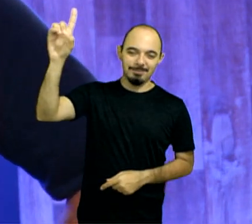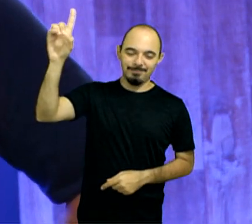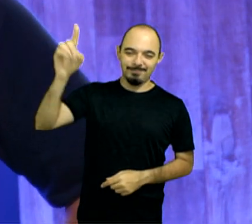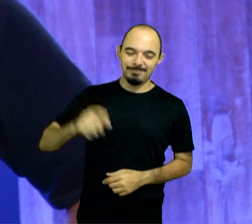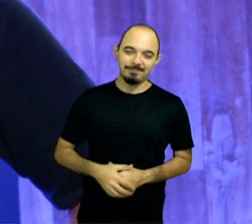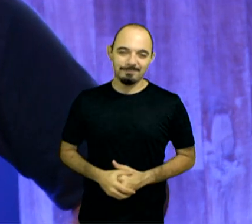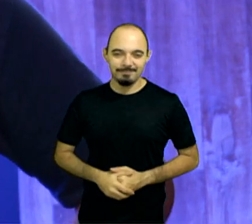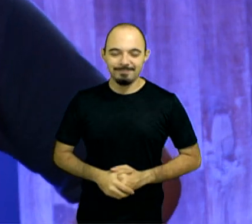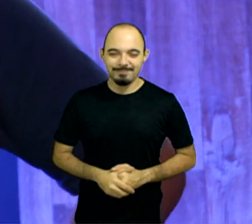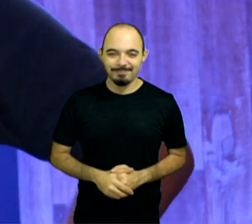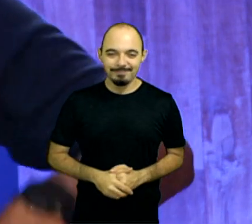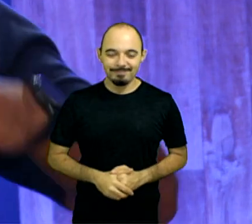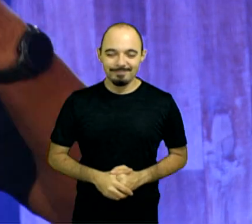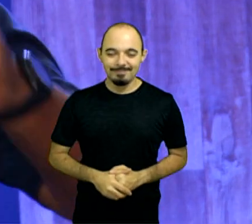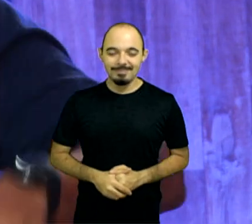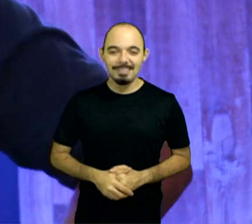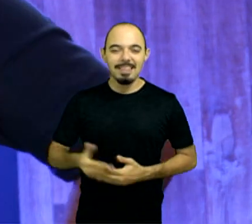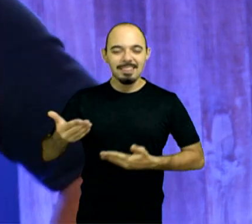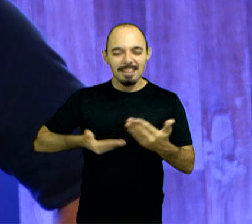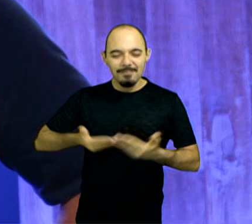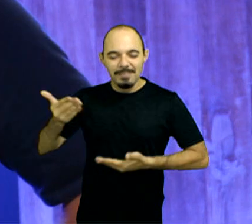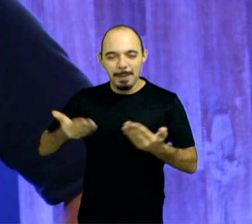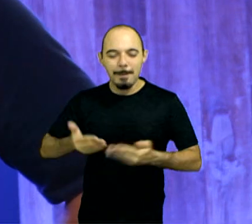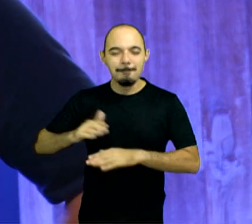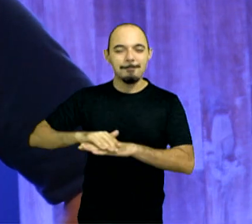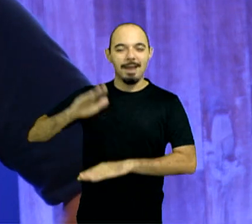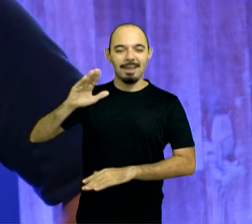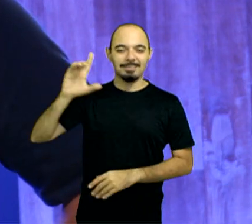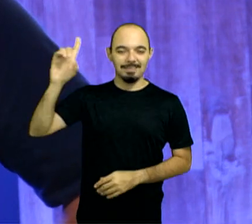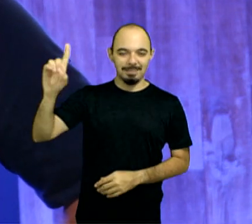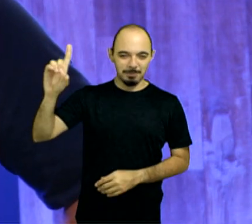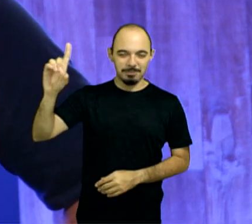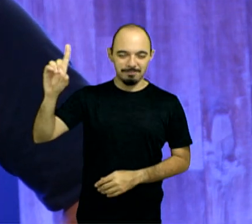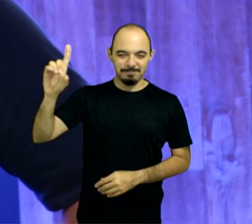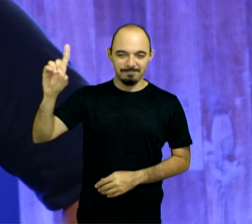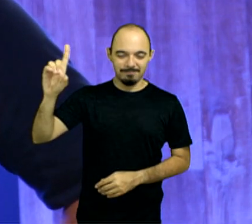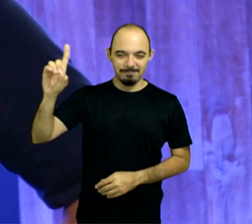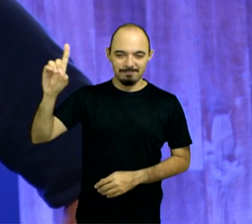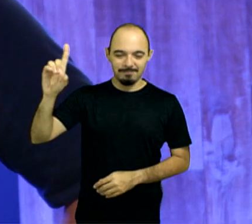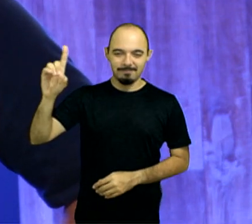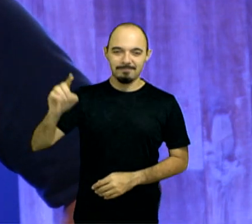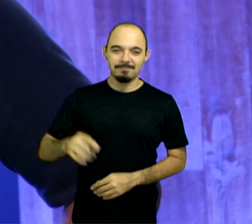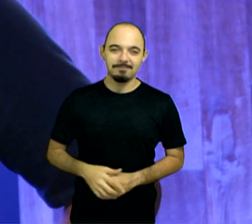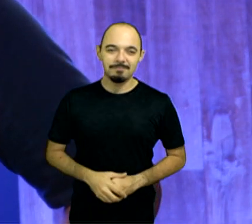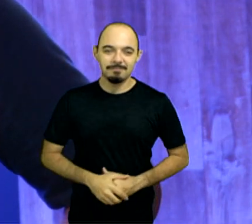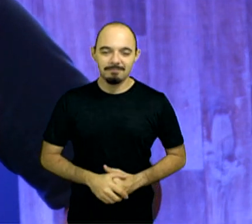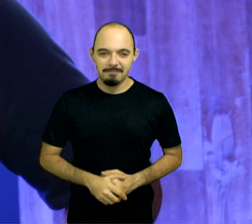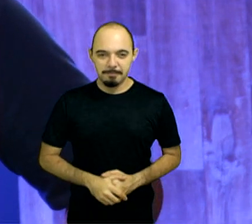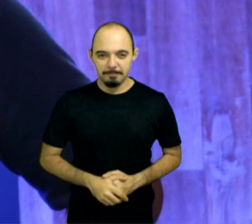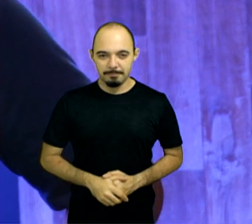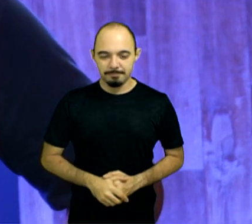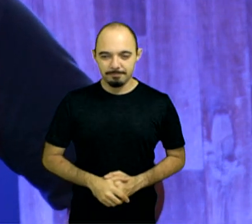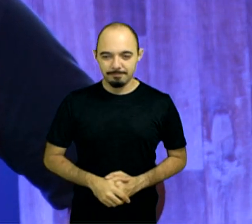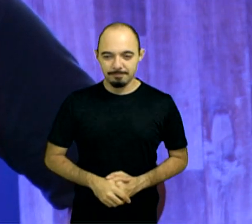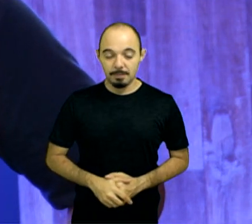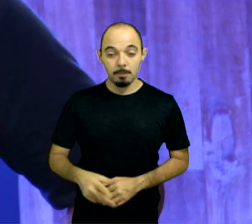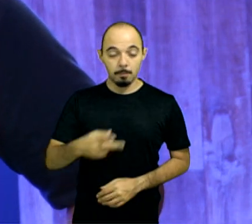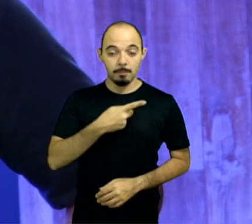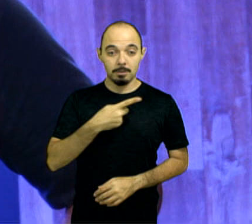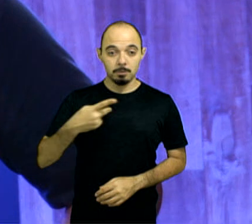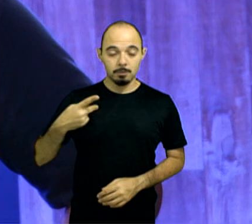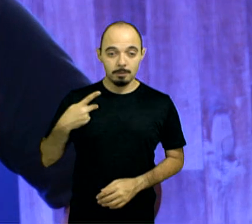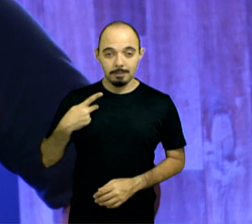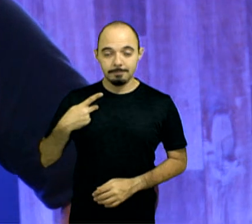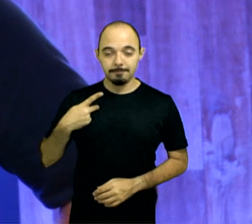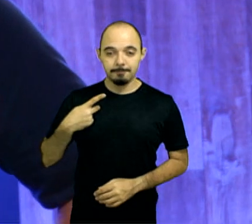acho, né? Mas eu viver o resto para Ele e aquilo que o pastor